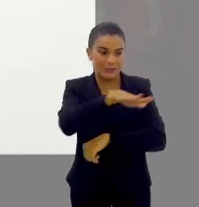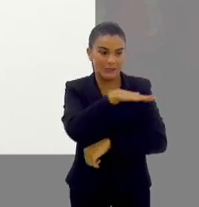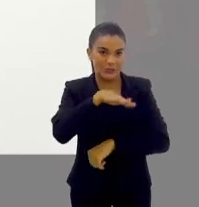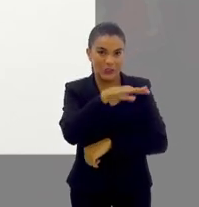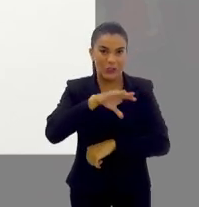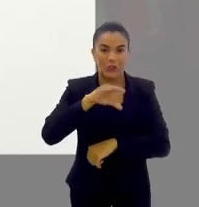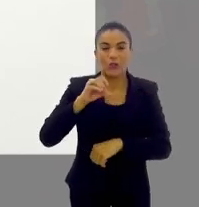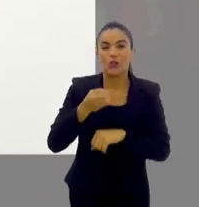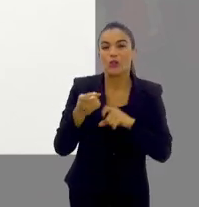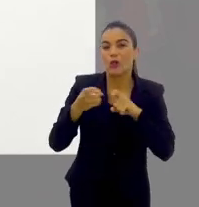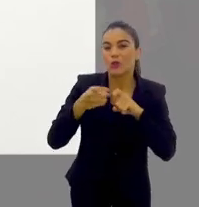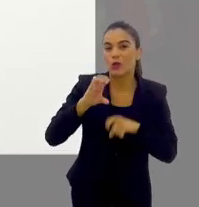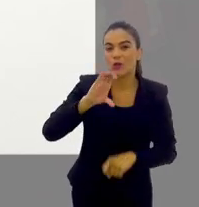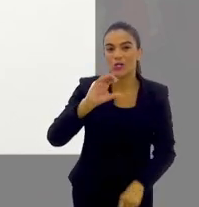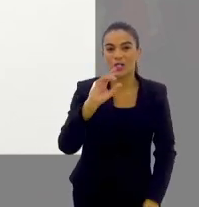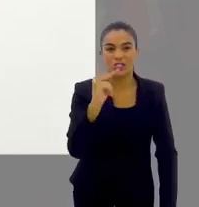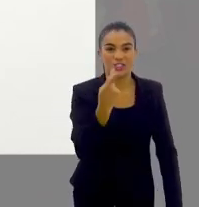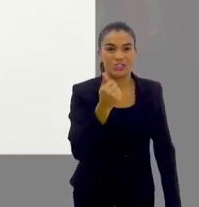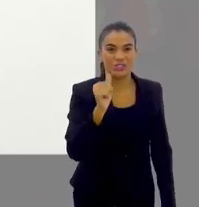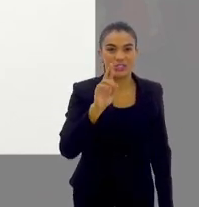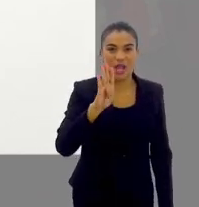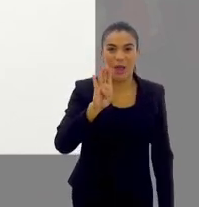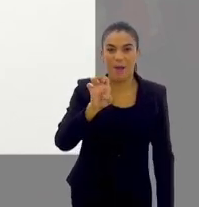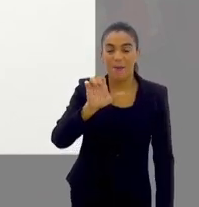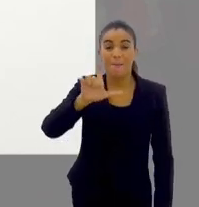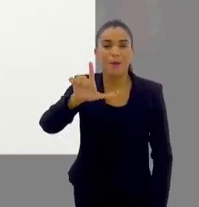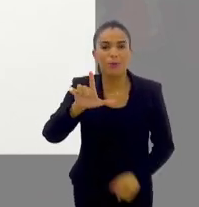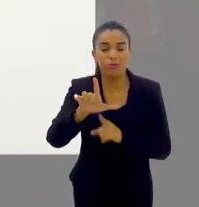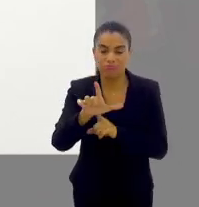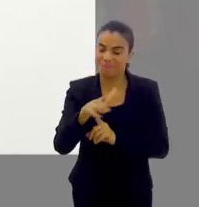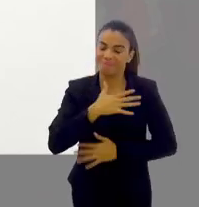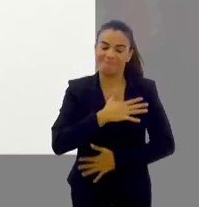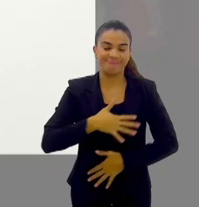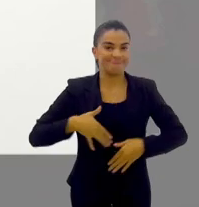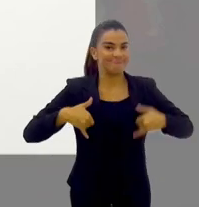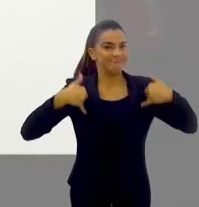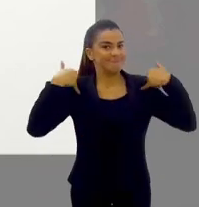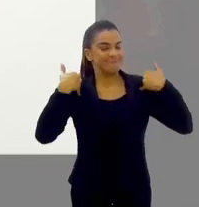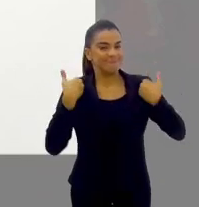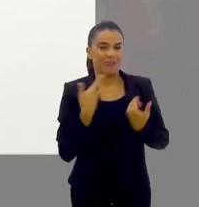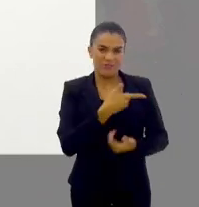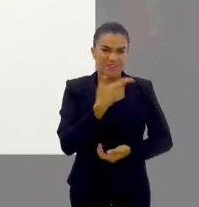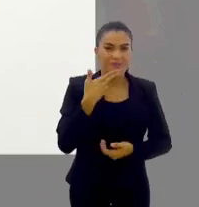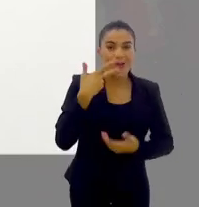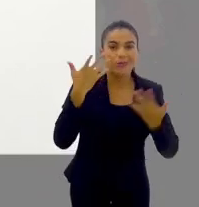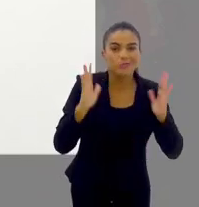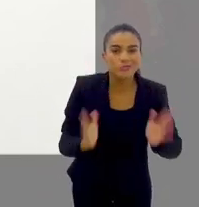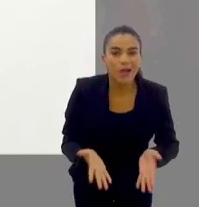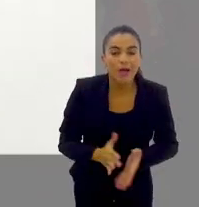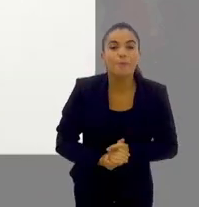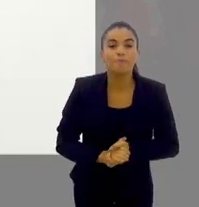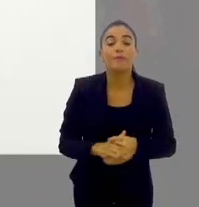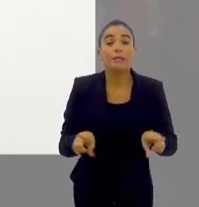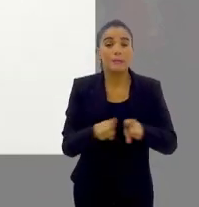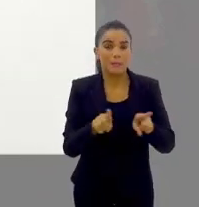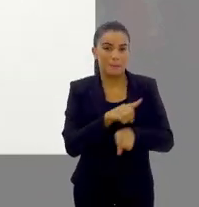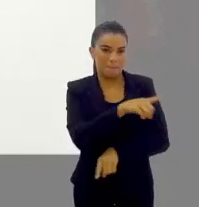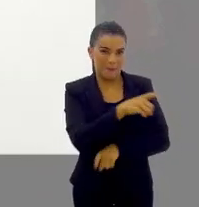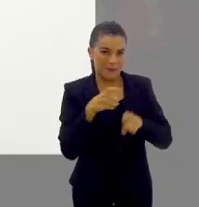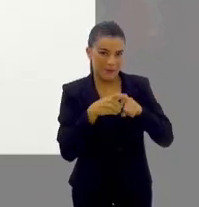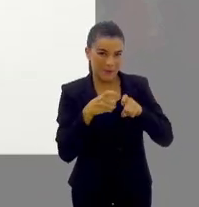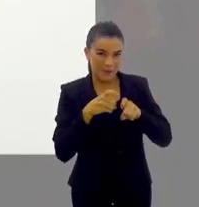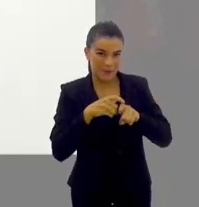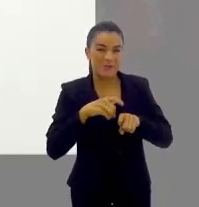sua área, Dr. Charbel. Uma honra estar aqui junto com o senhor. Bom, como você bem falou, né, e como o